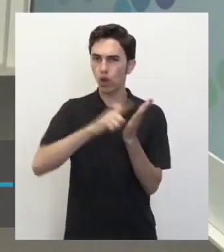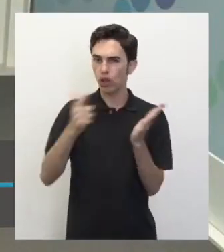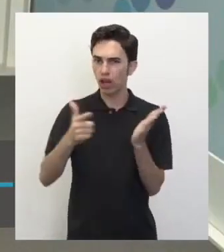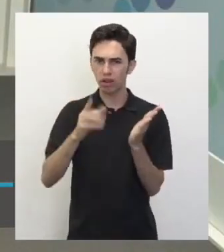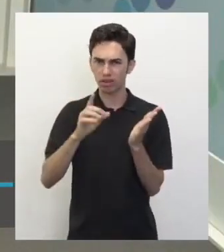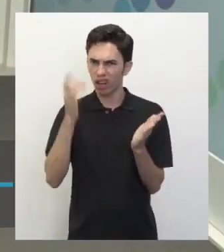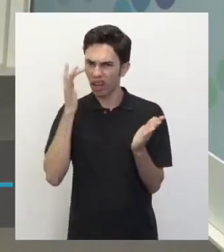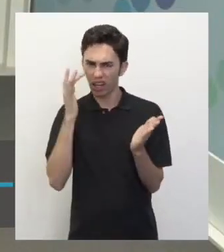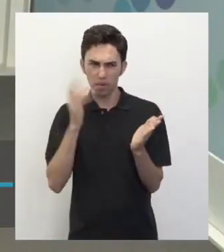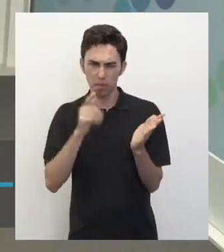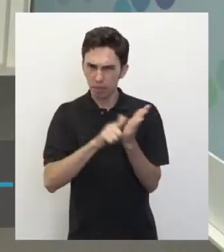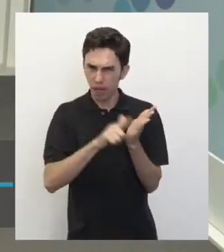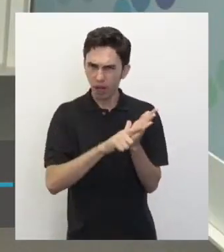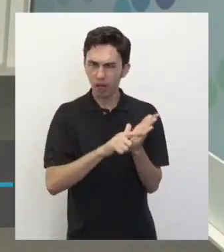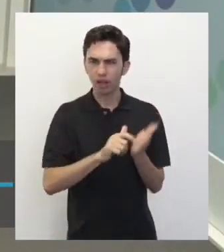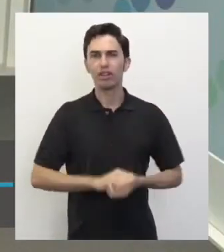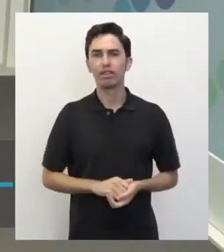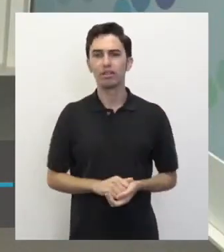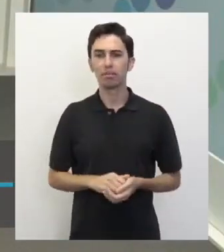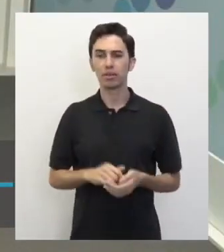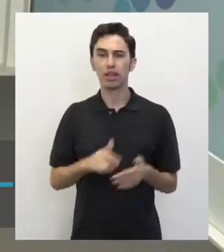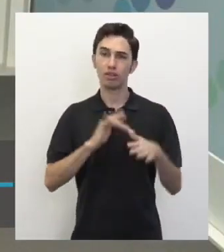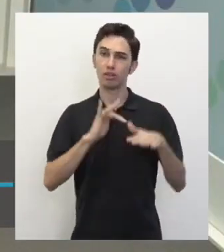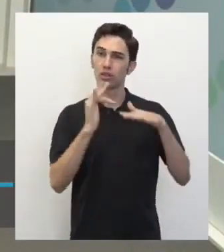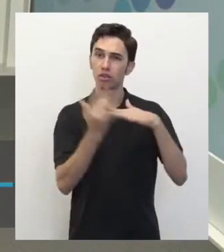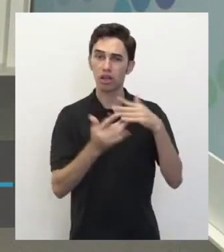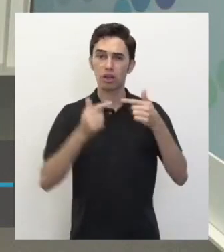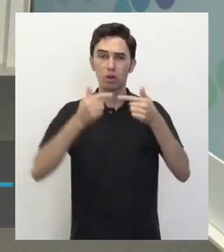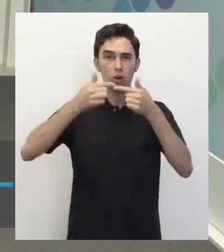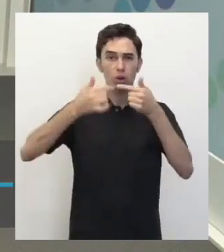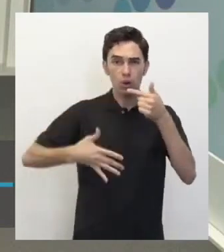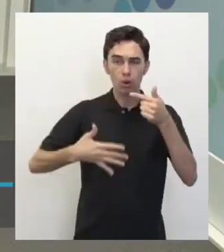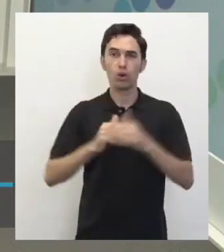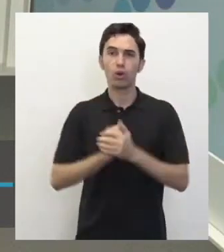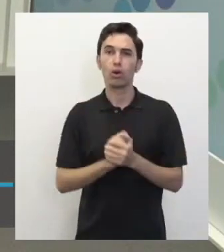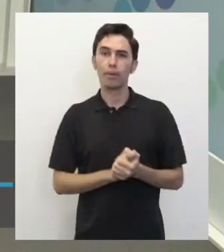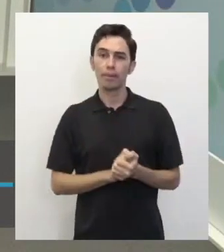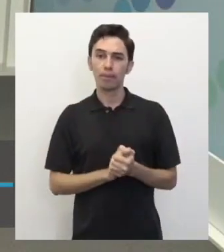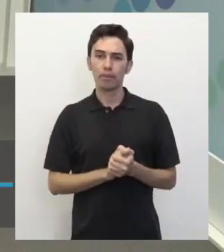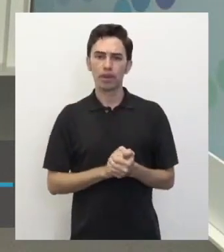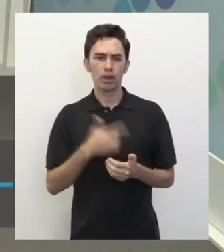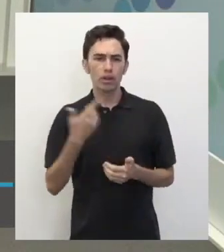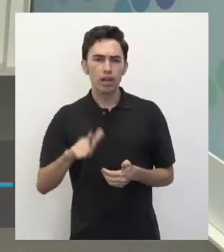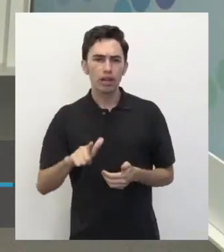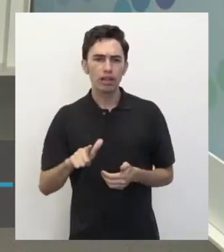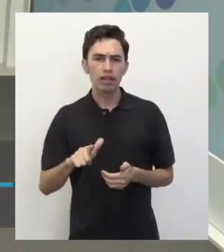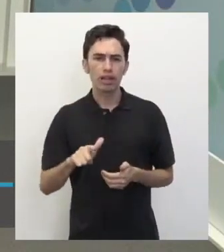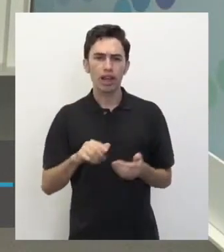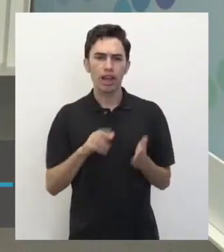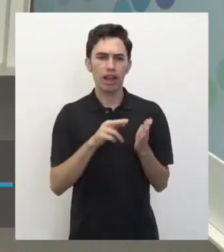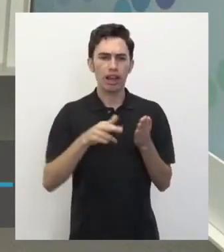só, falaram jornais, falaram o site de busca, Google, falaram, o que mais falaram?